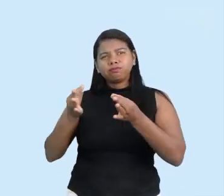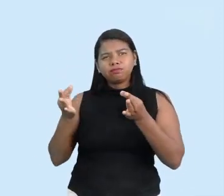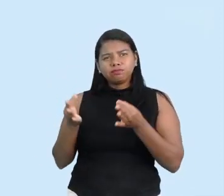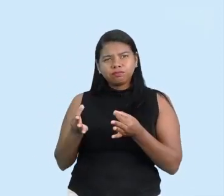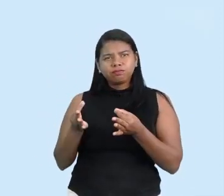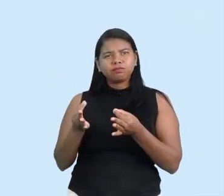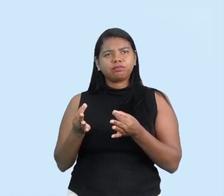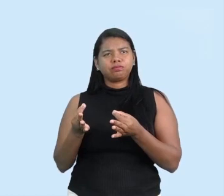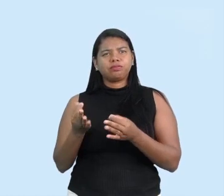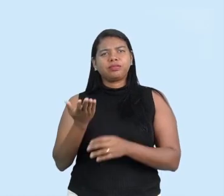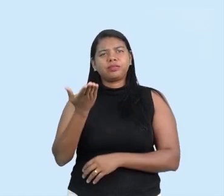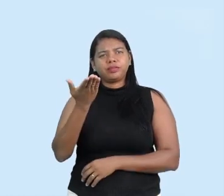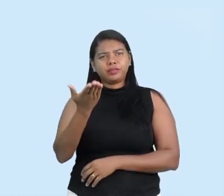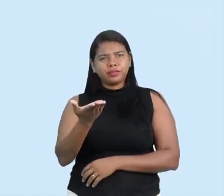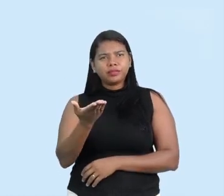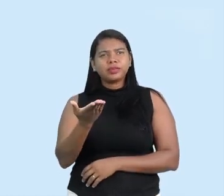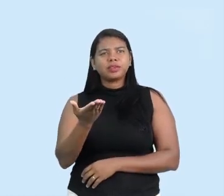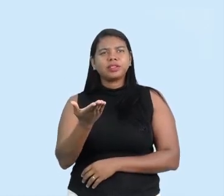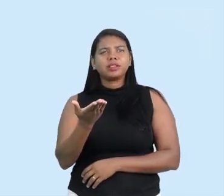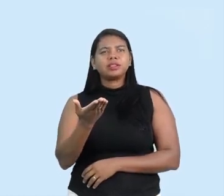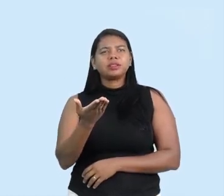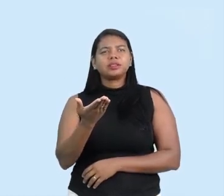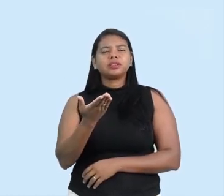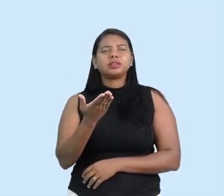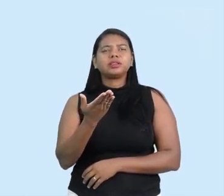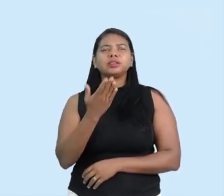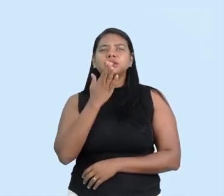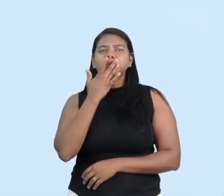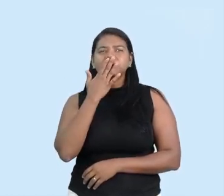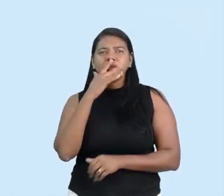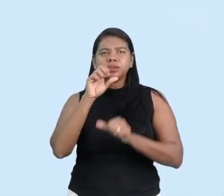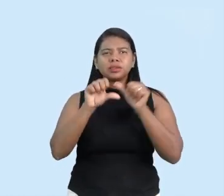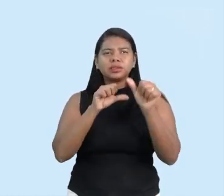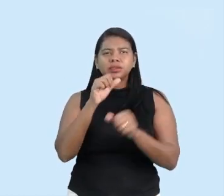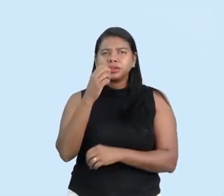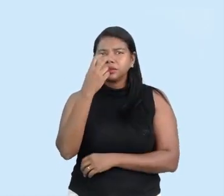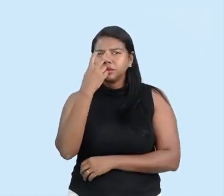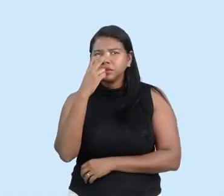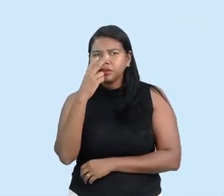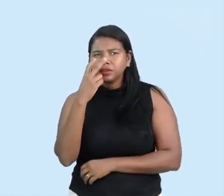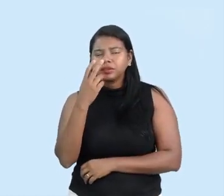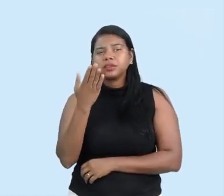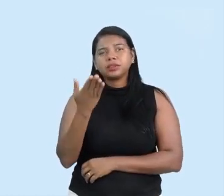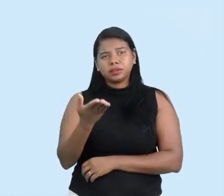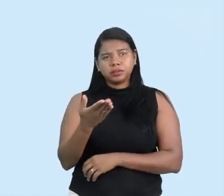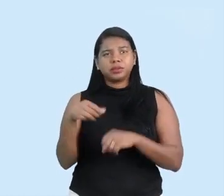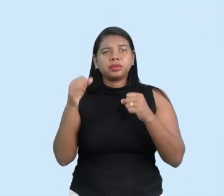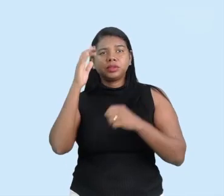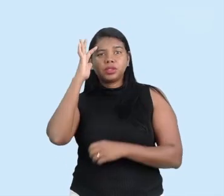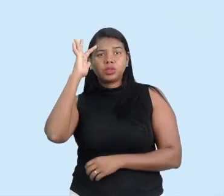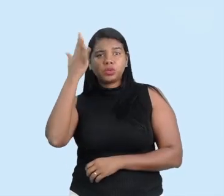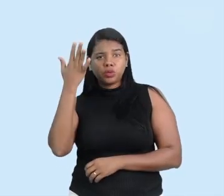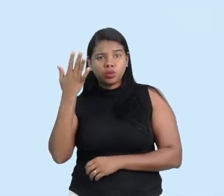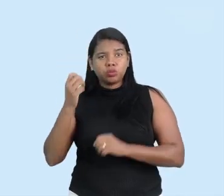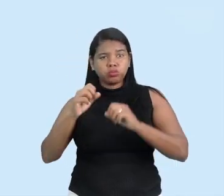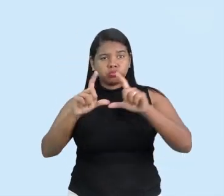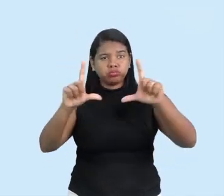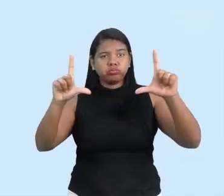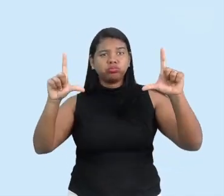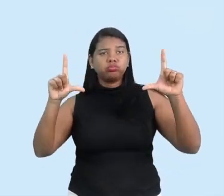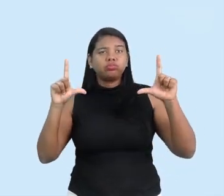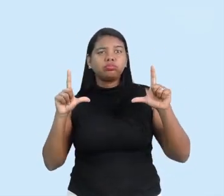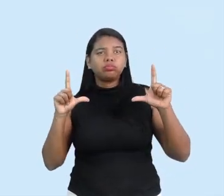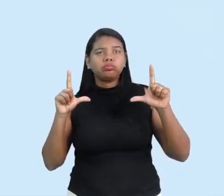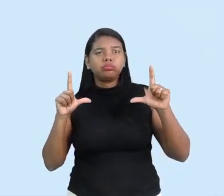a sua troca da cor dos olhos. Agora, claro, você precisa ter resolução na imagem. E você, com o tempo, vai